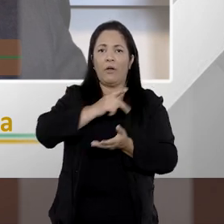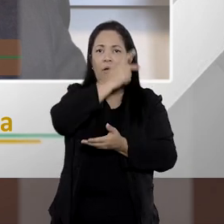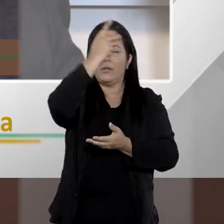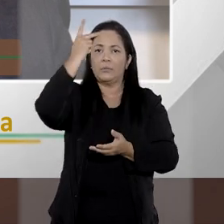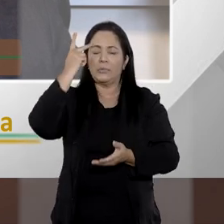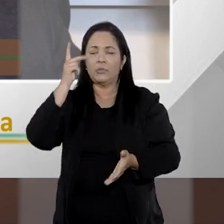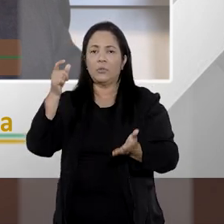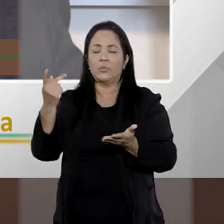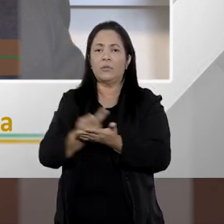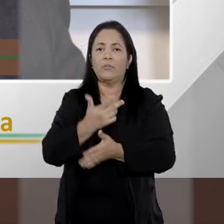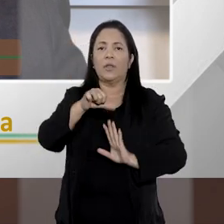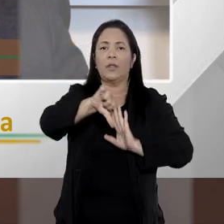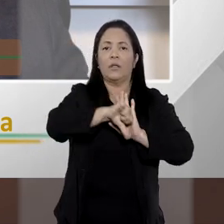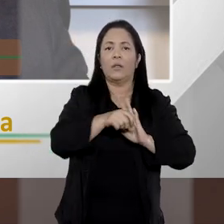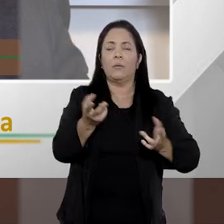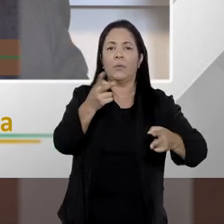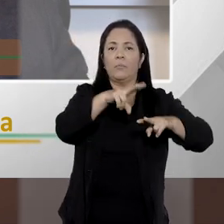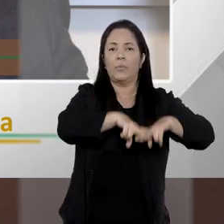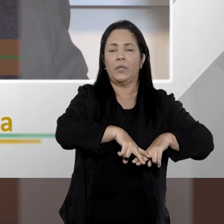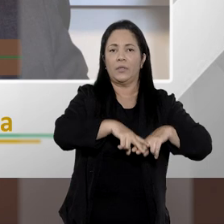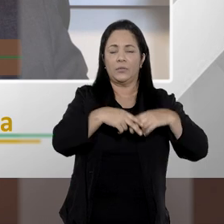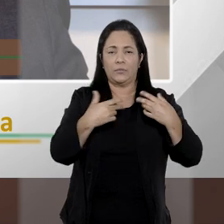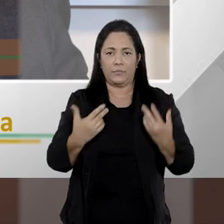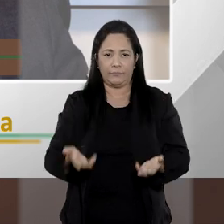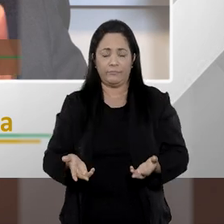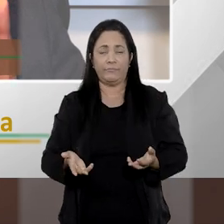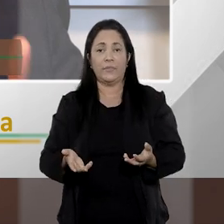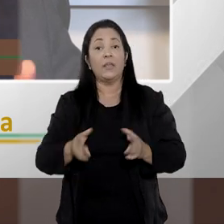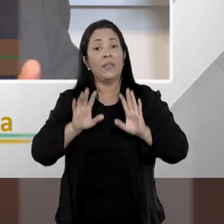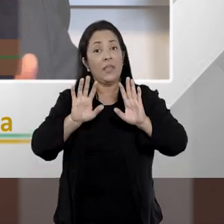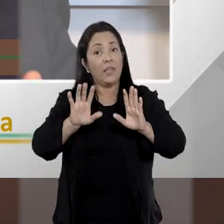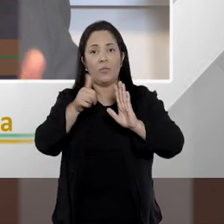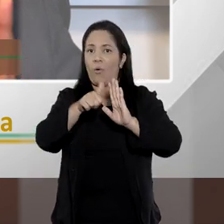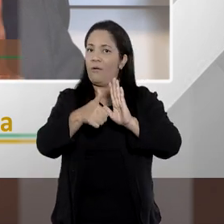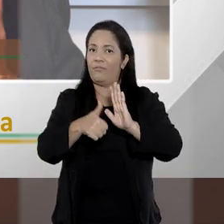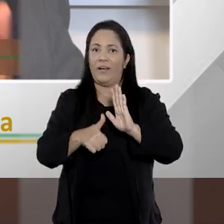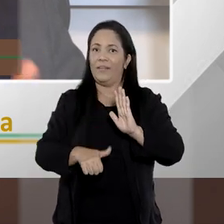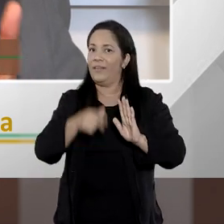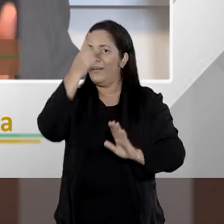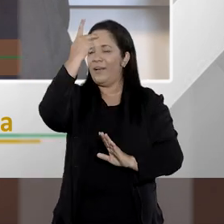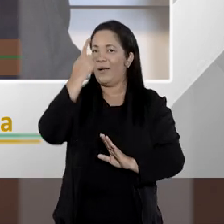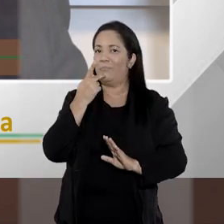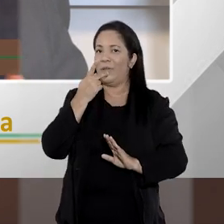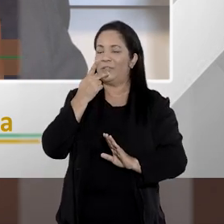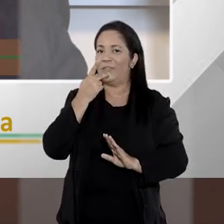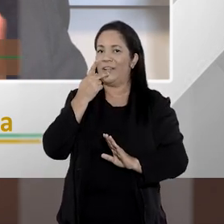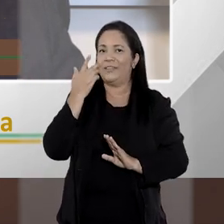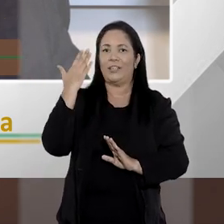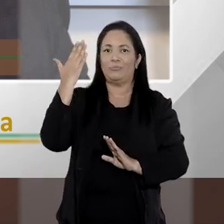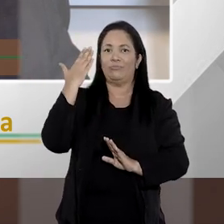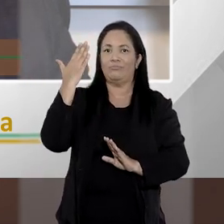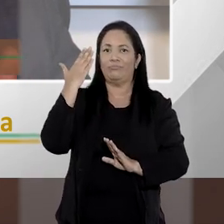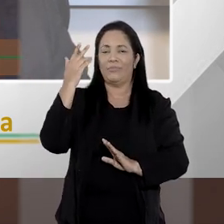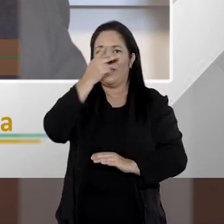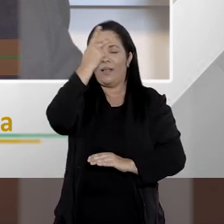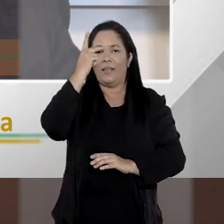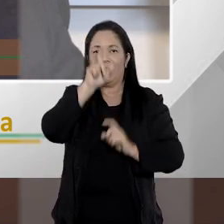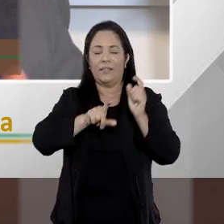obter um benefício de aprimoramento da personalidade do indivíduo, muito embora esta seja a